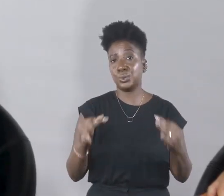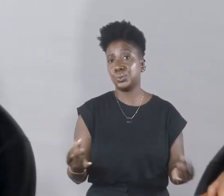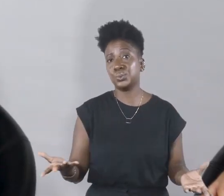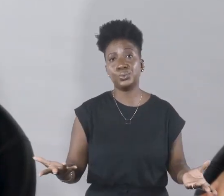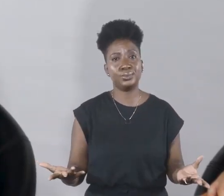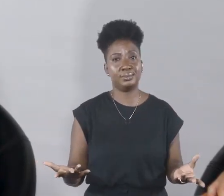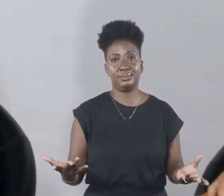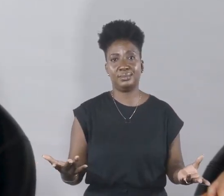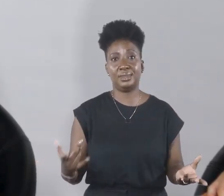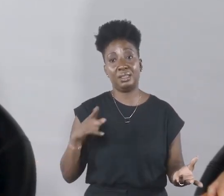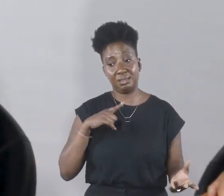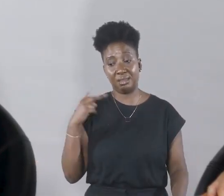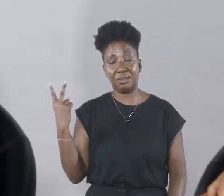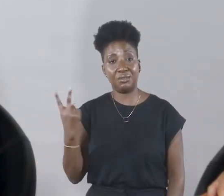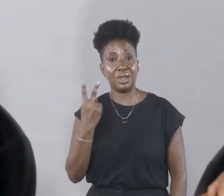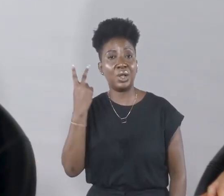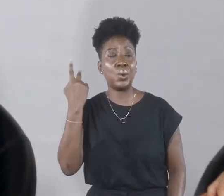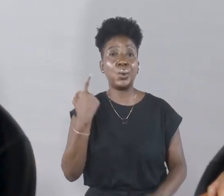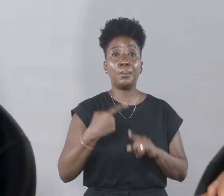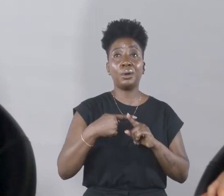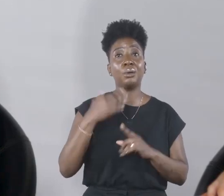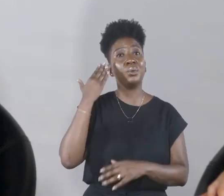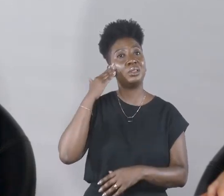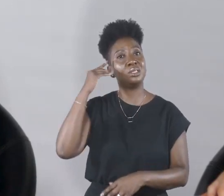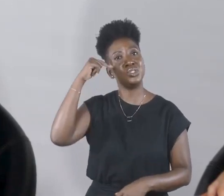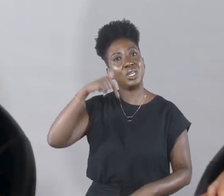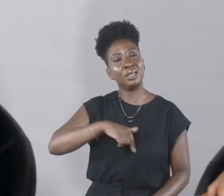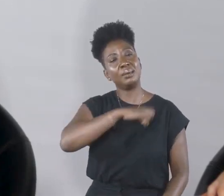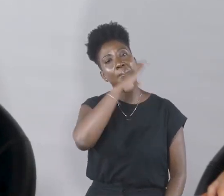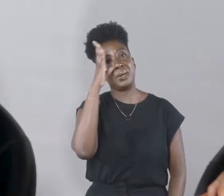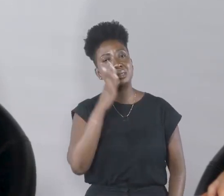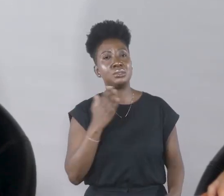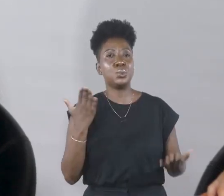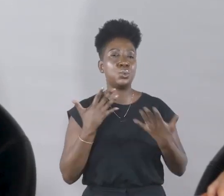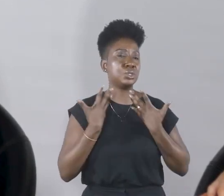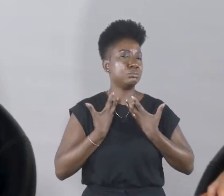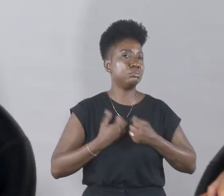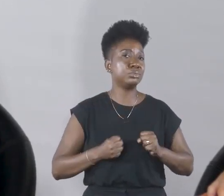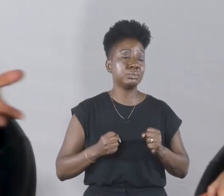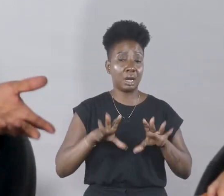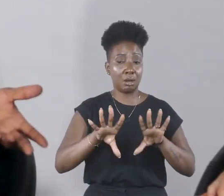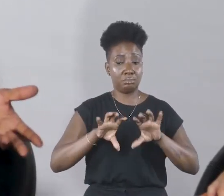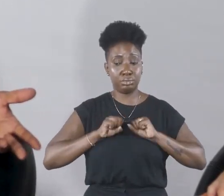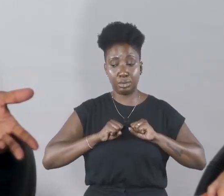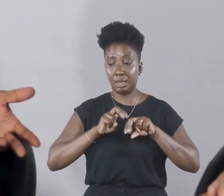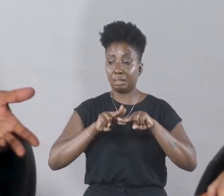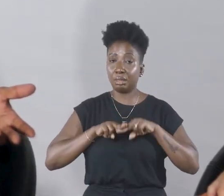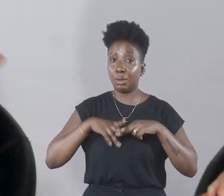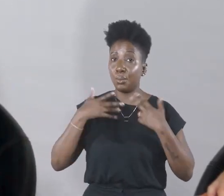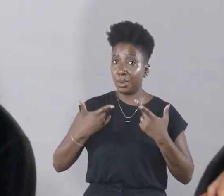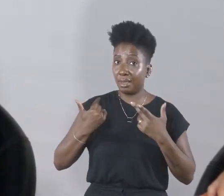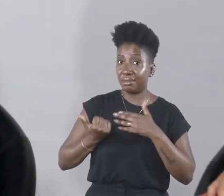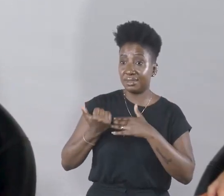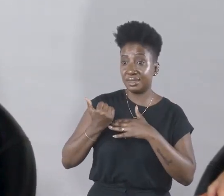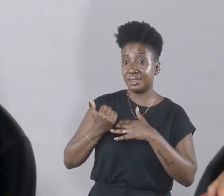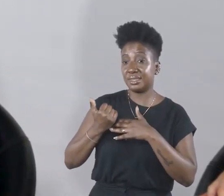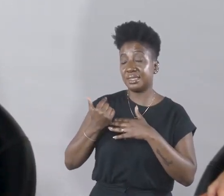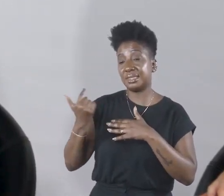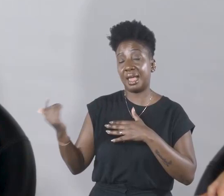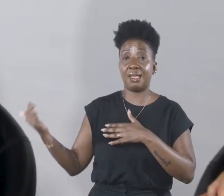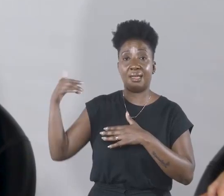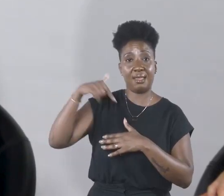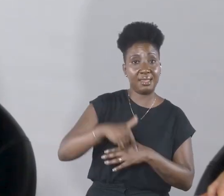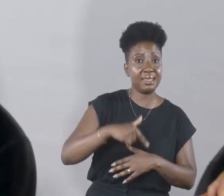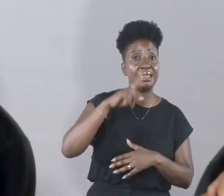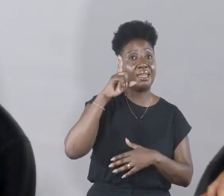caso. Quando eu cheguei no Brasil, eu não bebia, não comia carne, não teve minha cultura, teve várias exceções. E hoje eu faço tudo e eu não me sinto